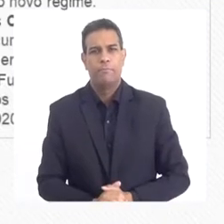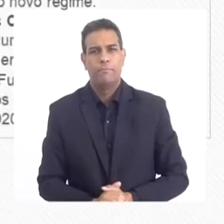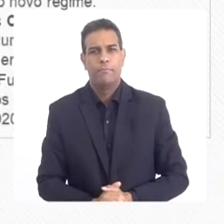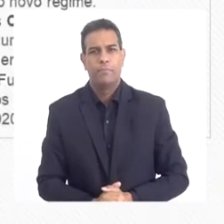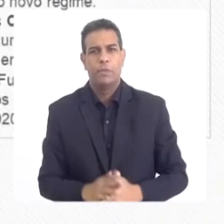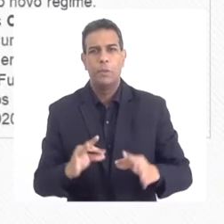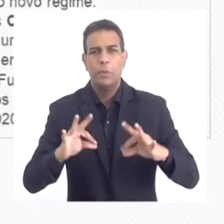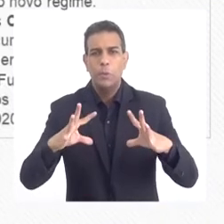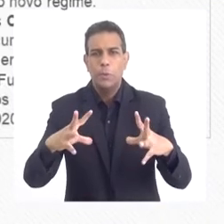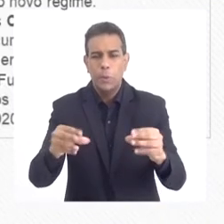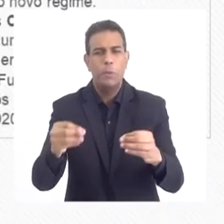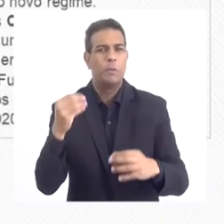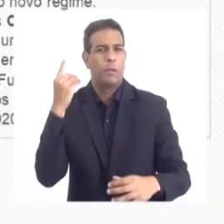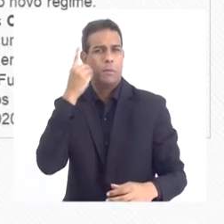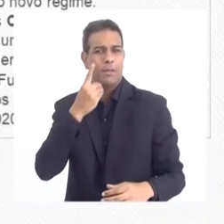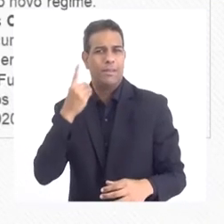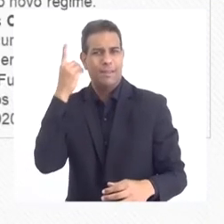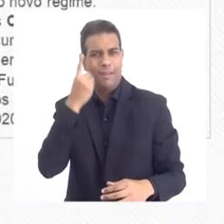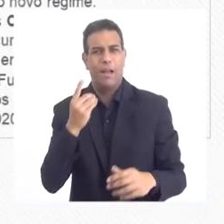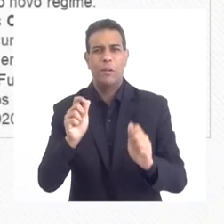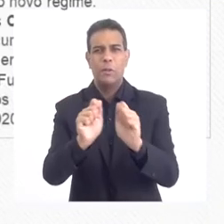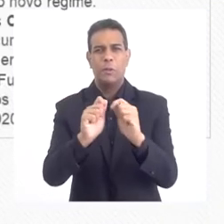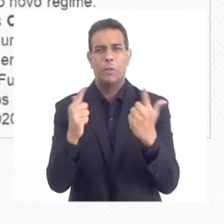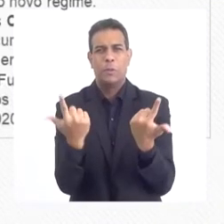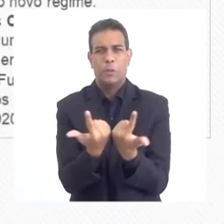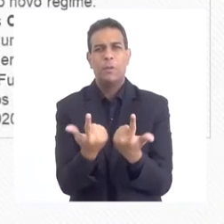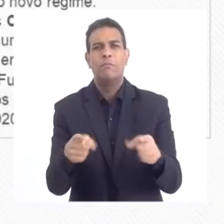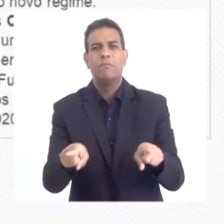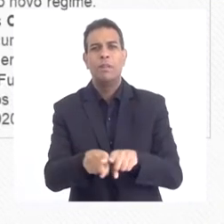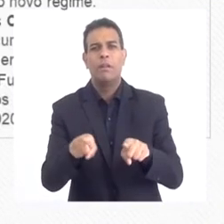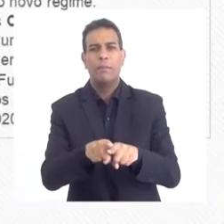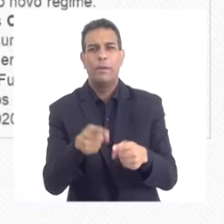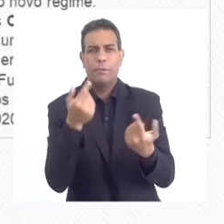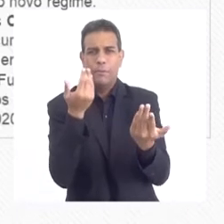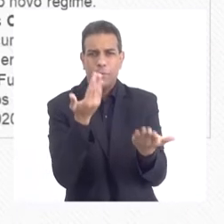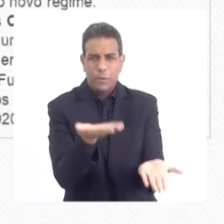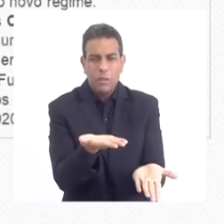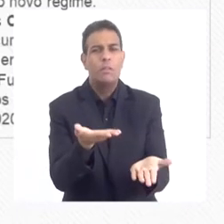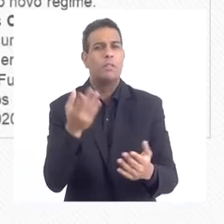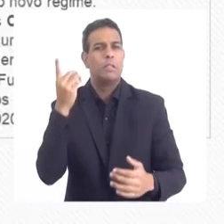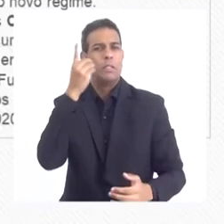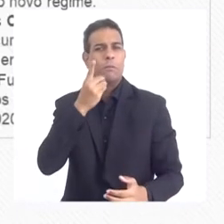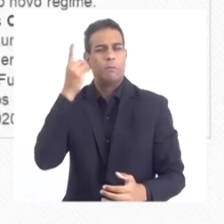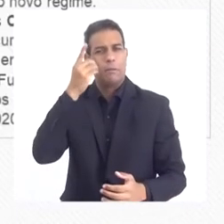para todos os deputados e particularmente para o deputado Luiz Paulo, que